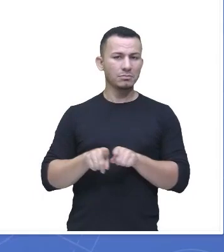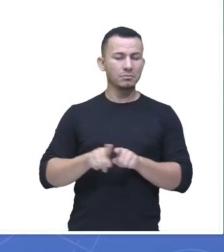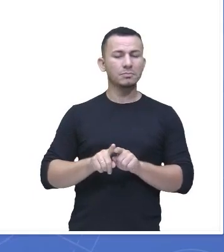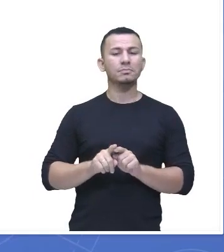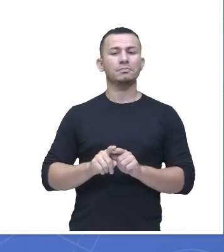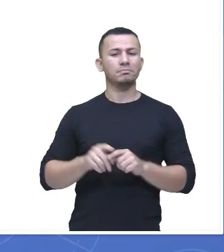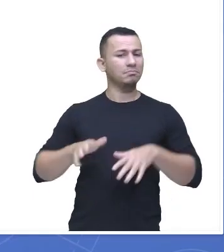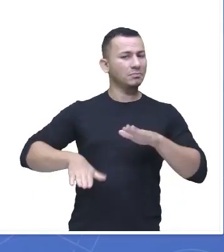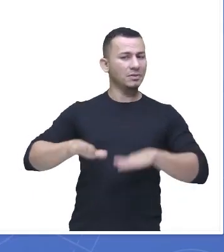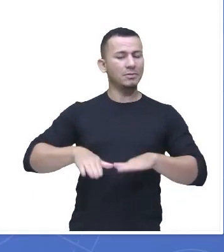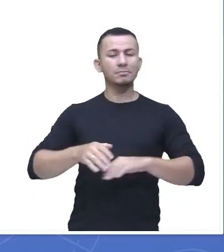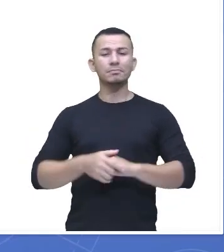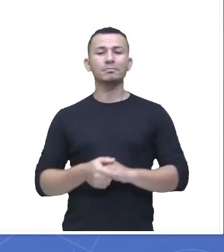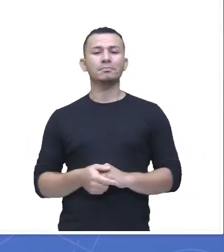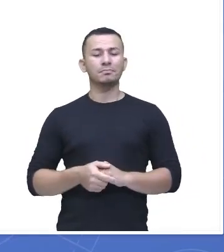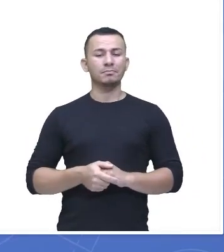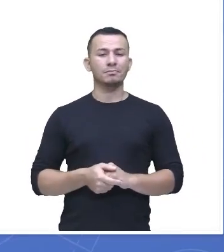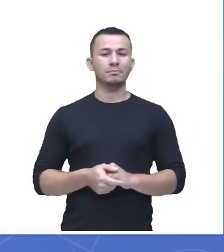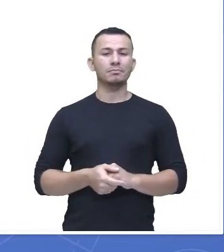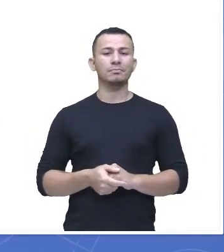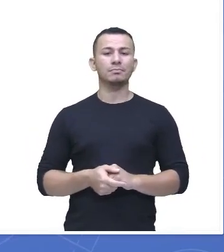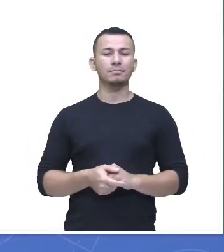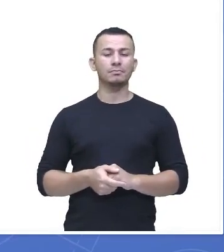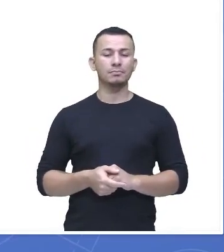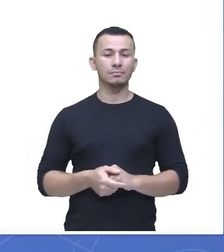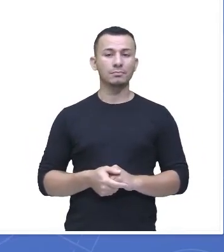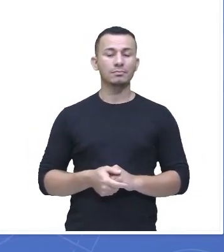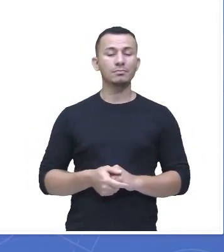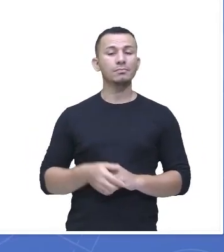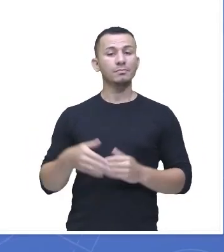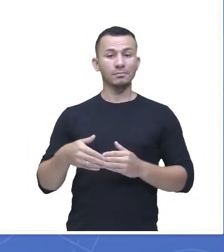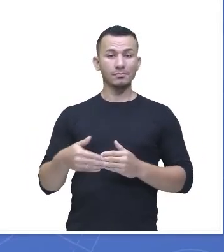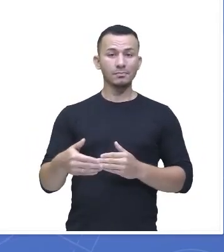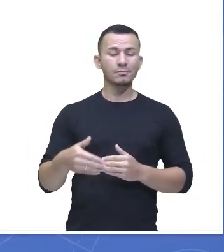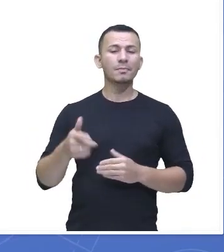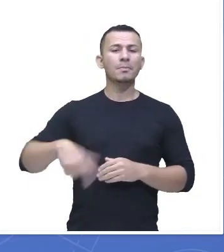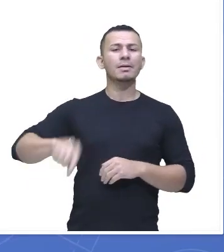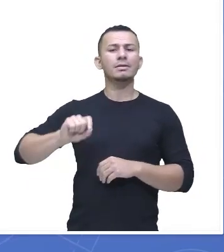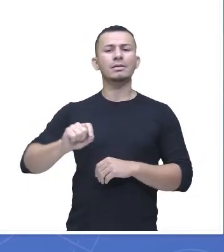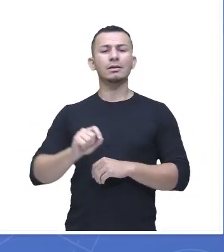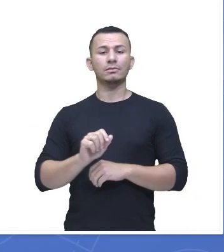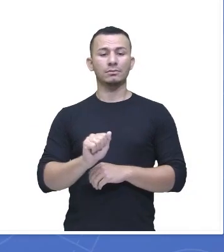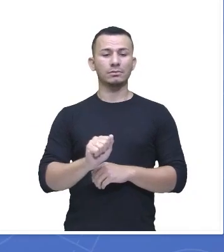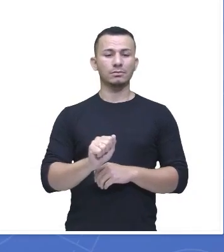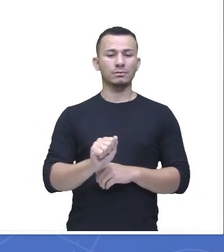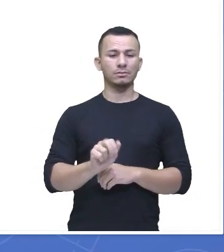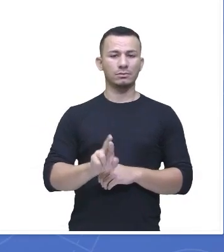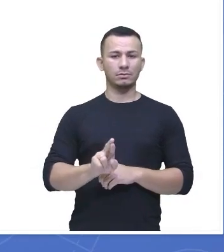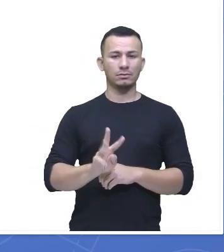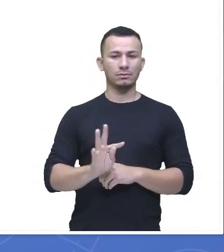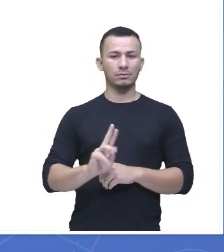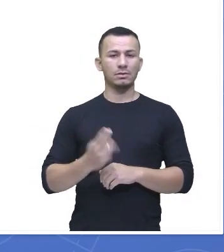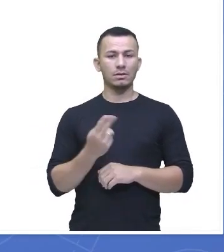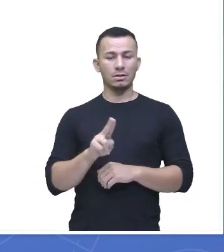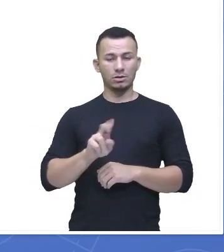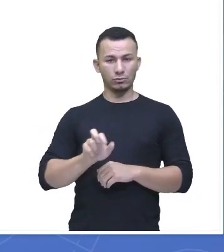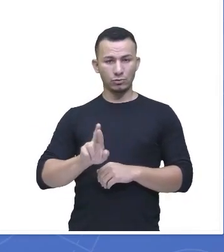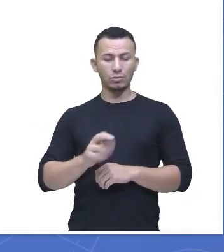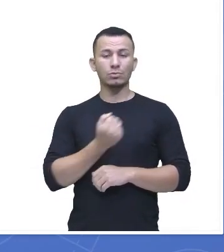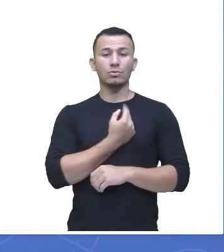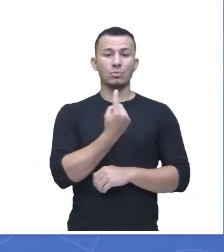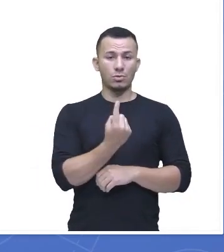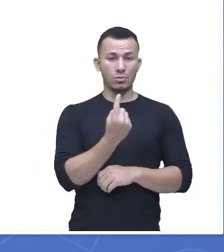também. Será? A gente vai já verificar. Prosseguindo, nós temos o Arthur dizendo que a questão 1 é letra D e a